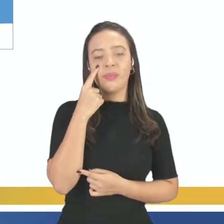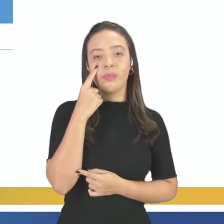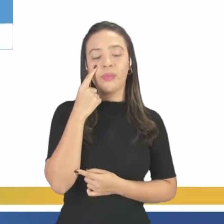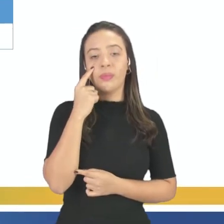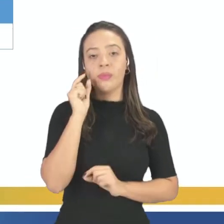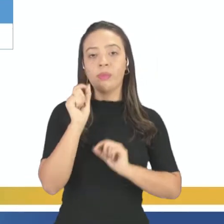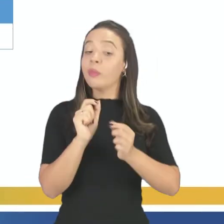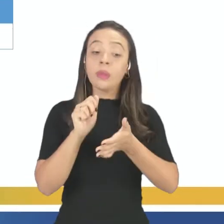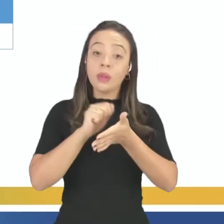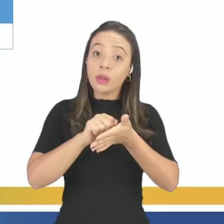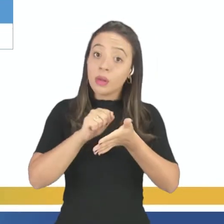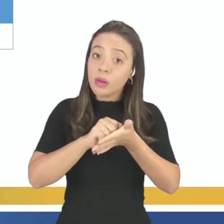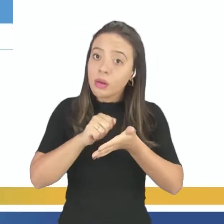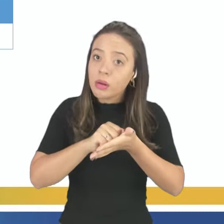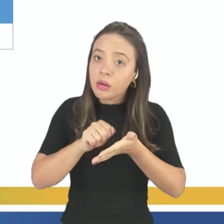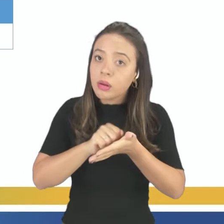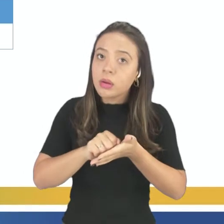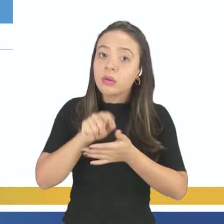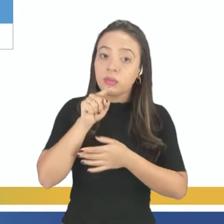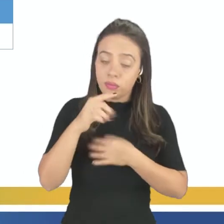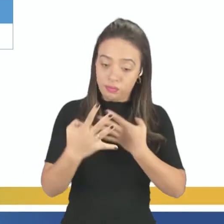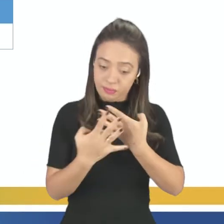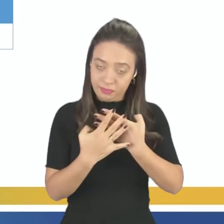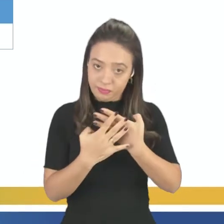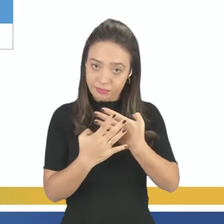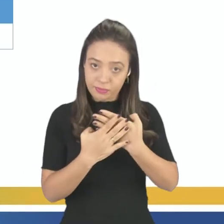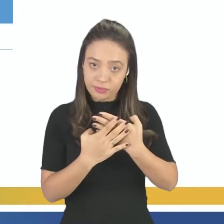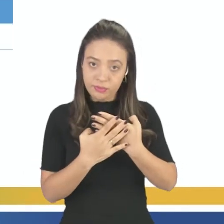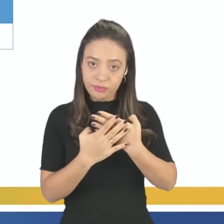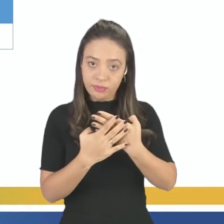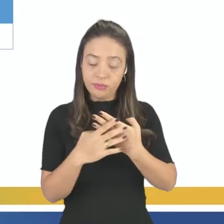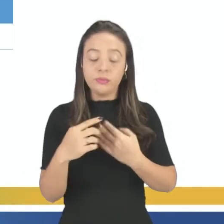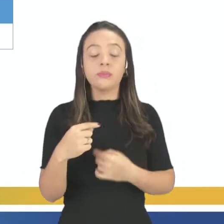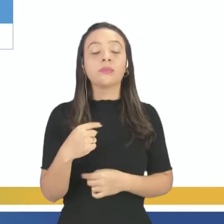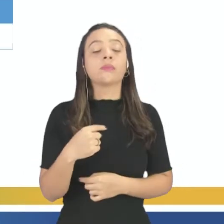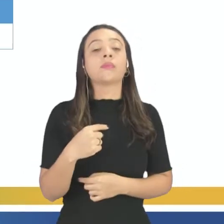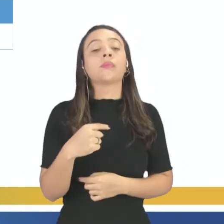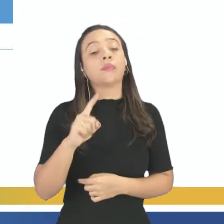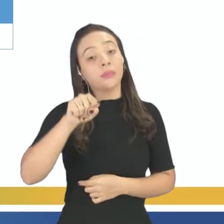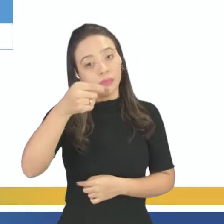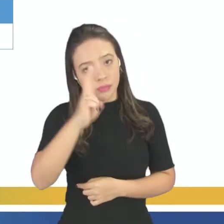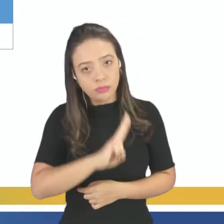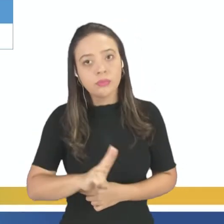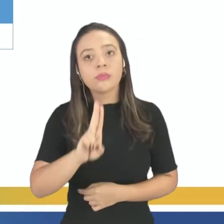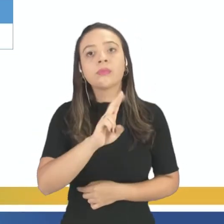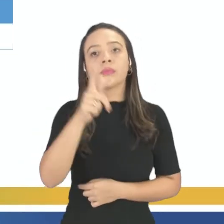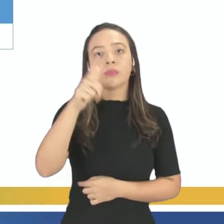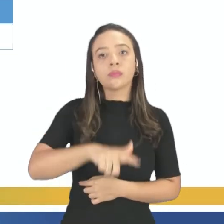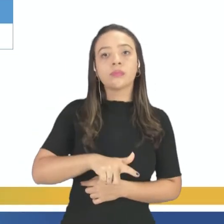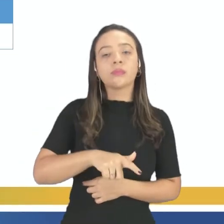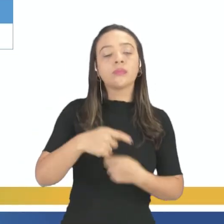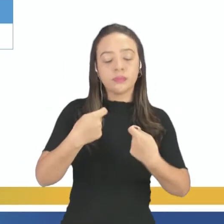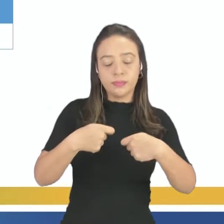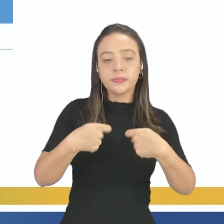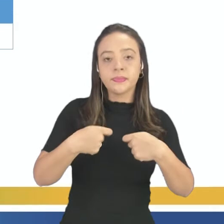favor, escreva essa tabelinha no seu caderno que nós vamos utilizar mais à frente. Vai ser necessário, tá